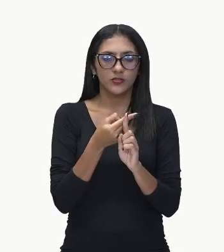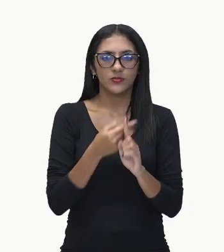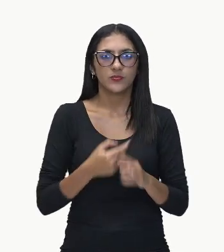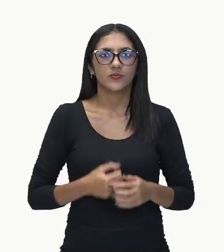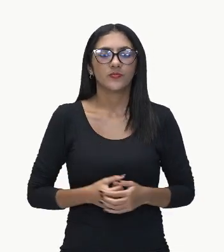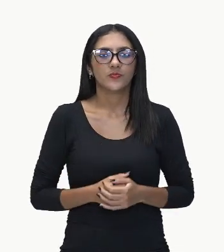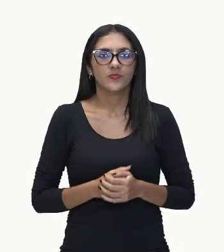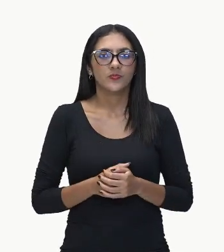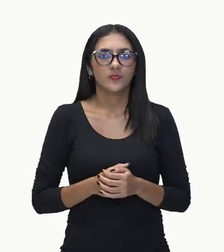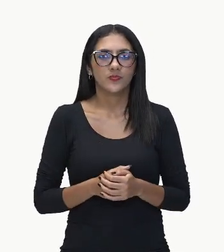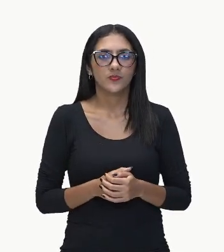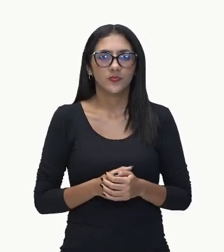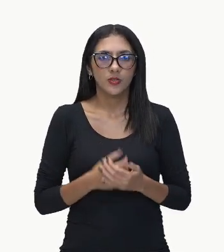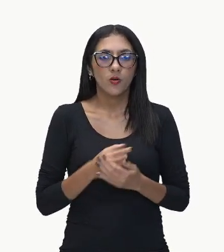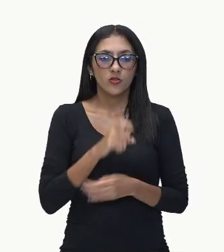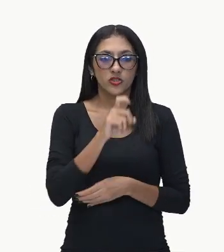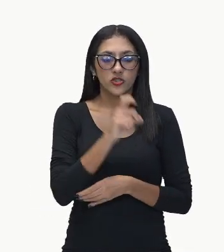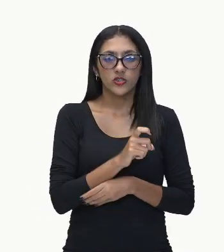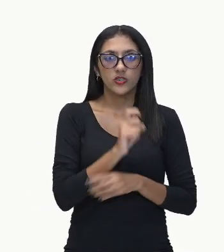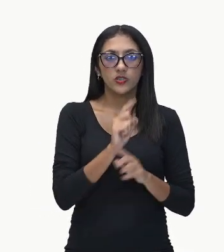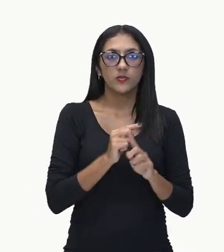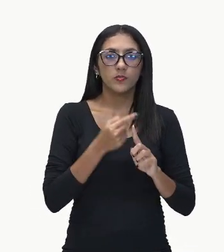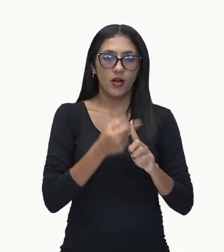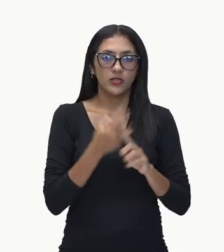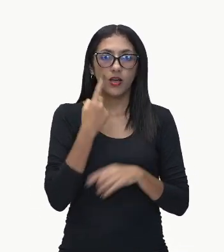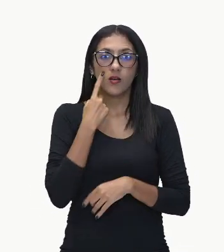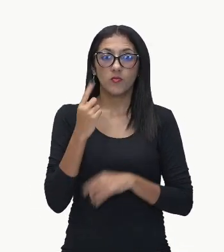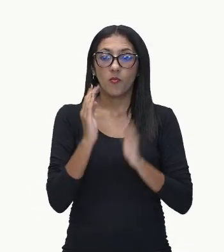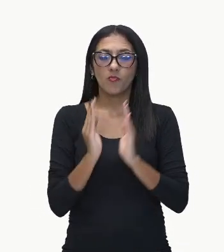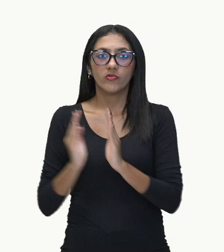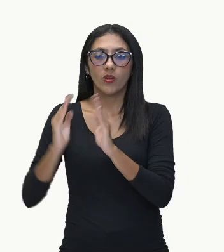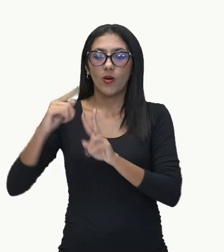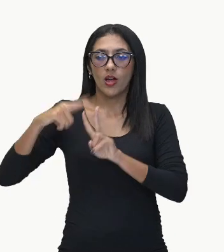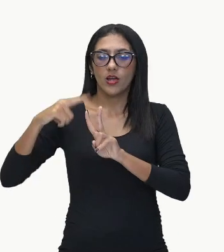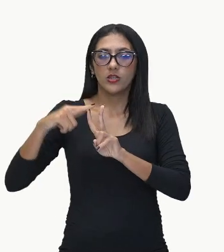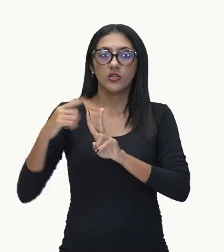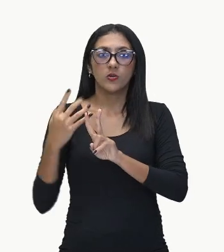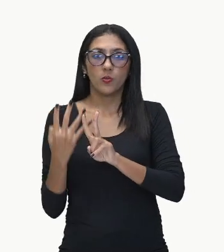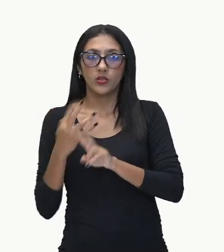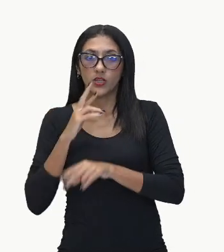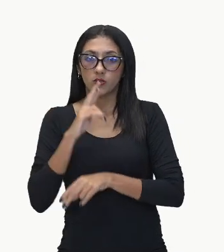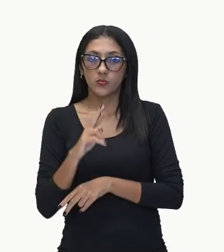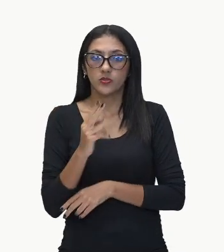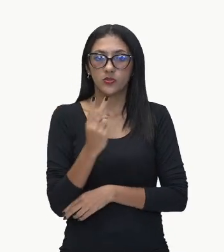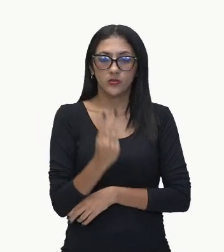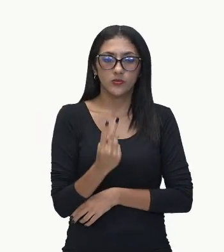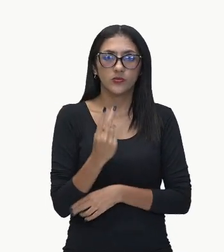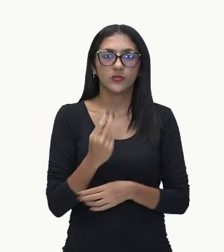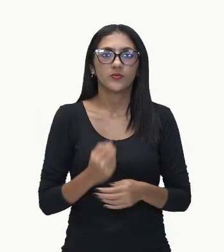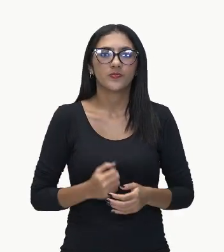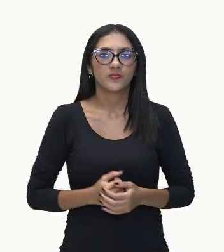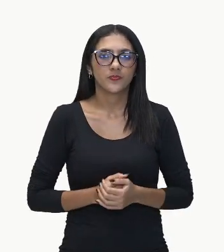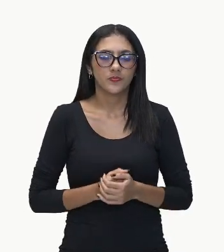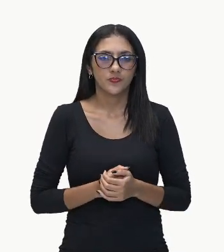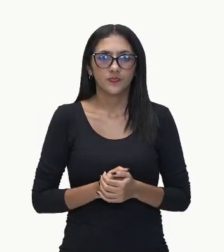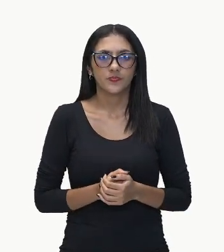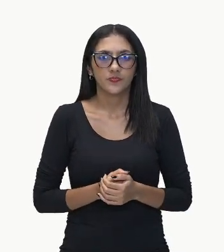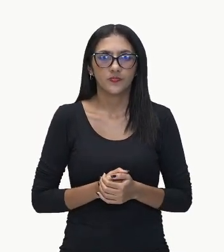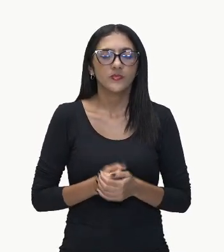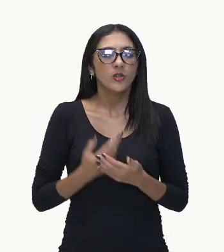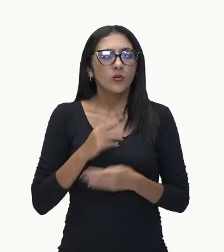fatoração então ficar com x + √4 que é 2 beleza Olha só se nós resolvermos